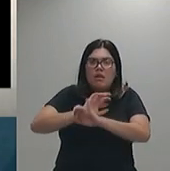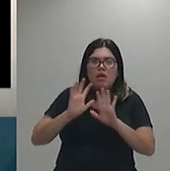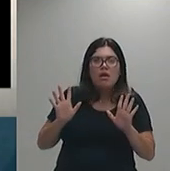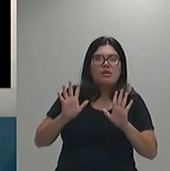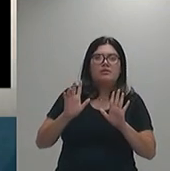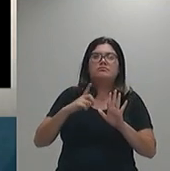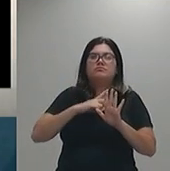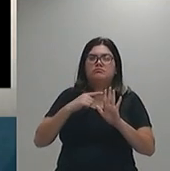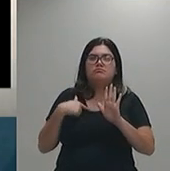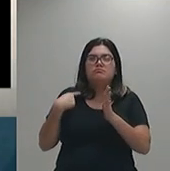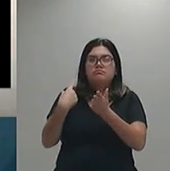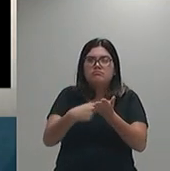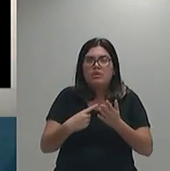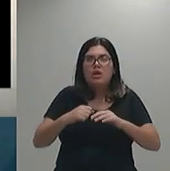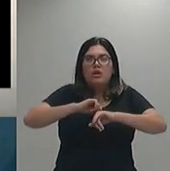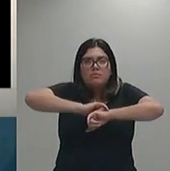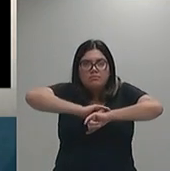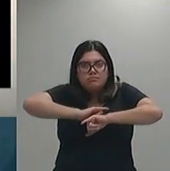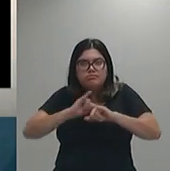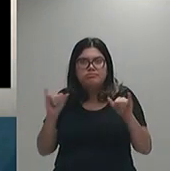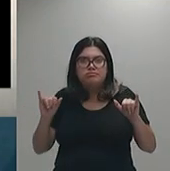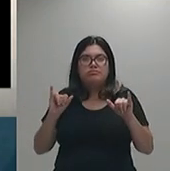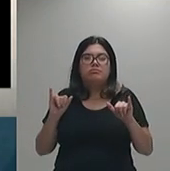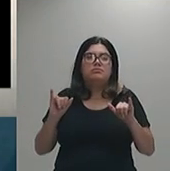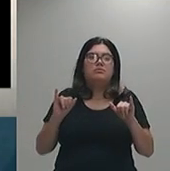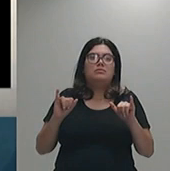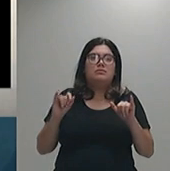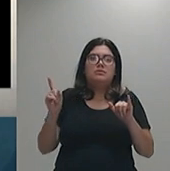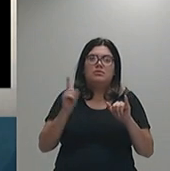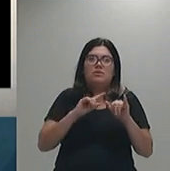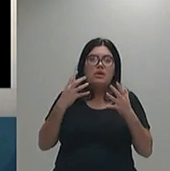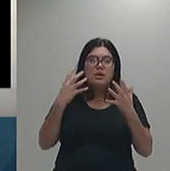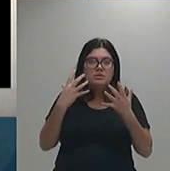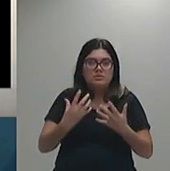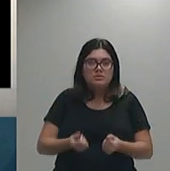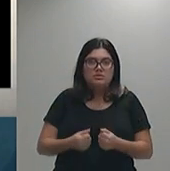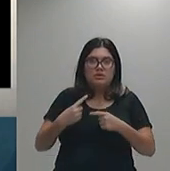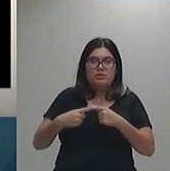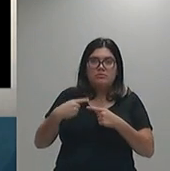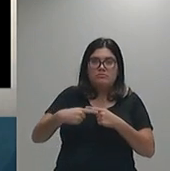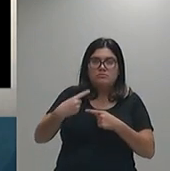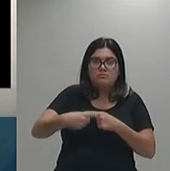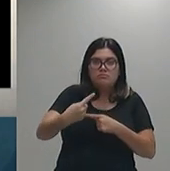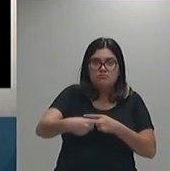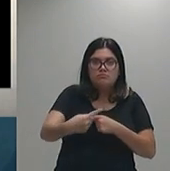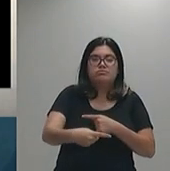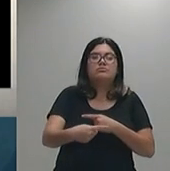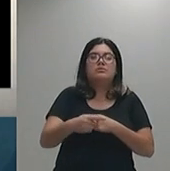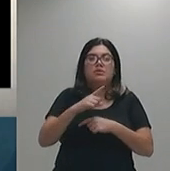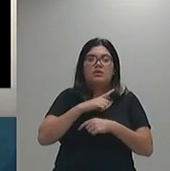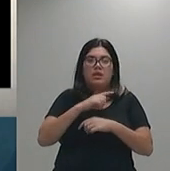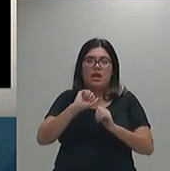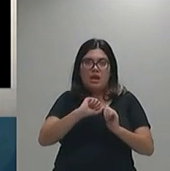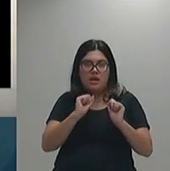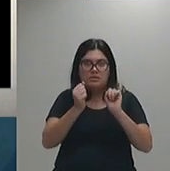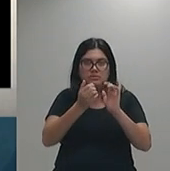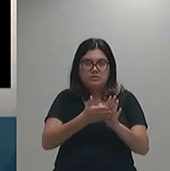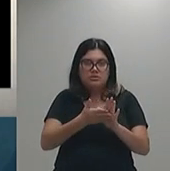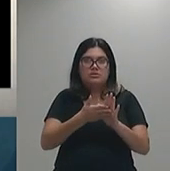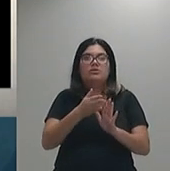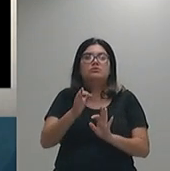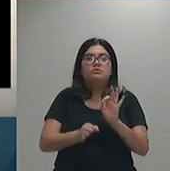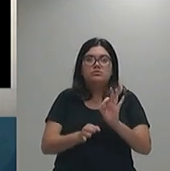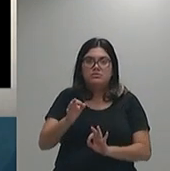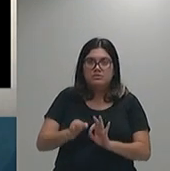manifestar pela improcedência dos conflitos e pela manutenção e prevalência da ação dos minoritários também anos